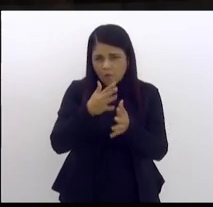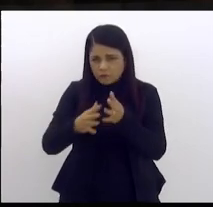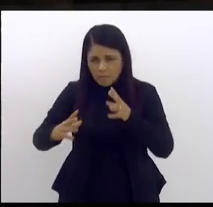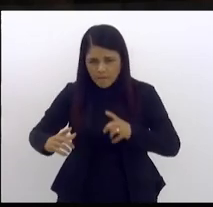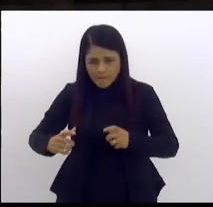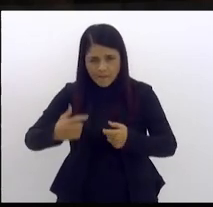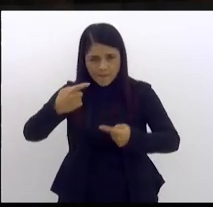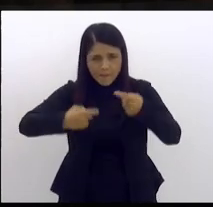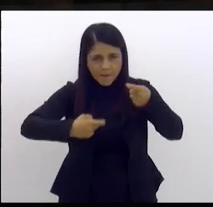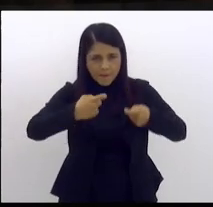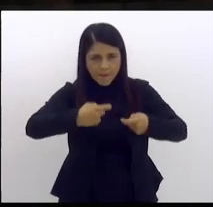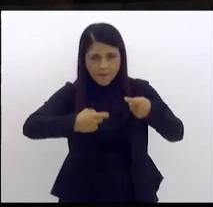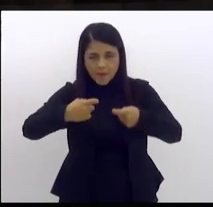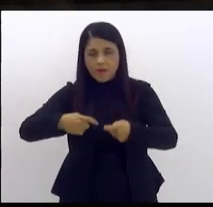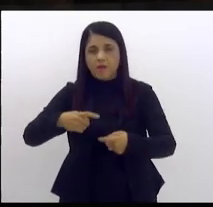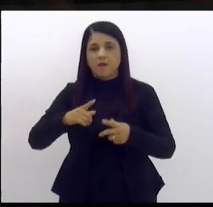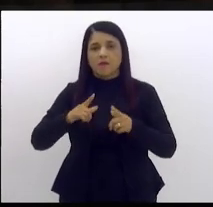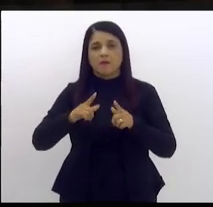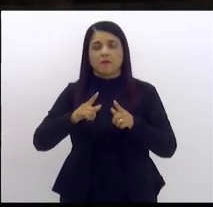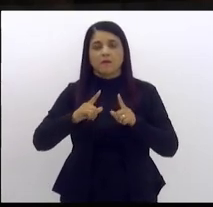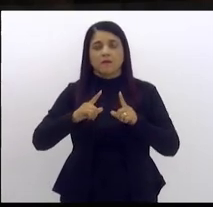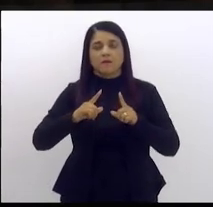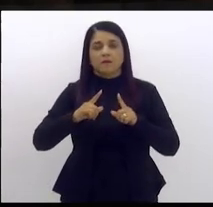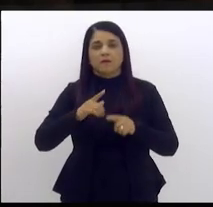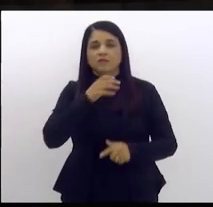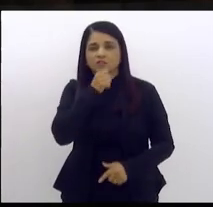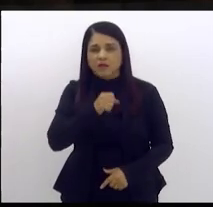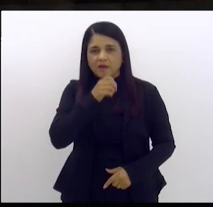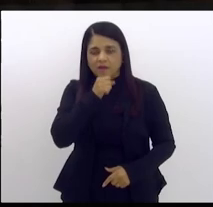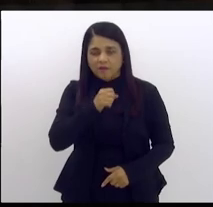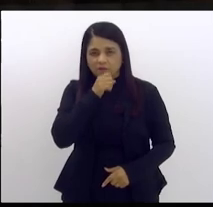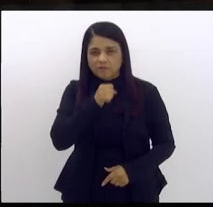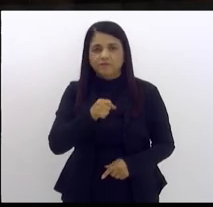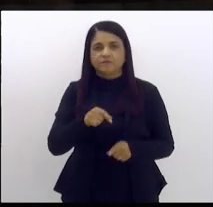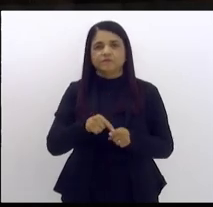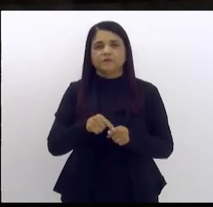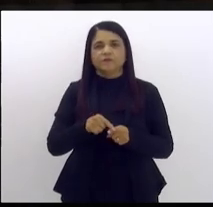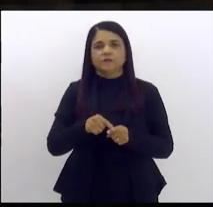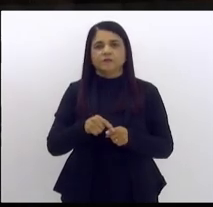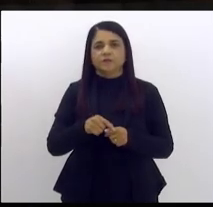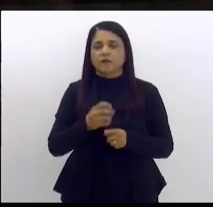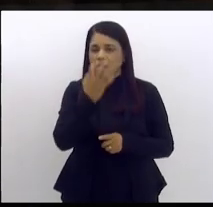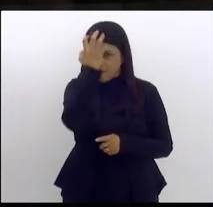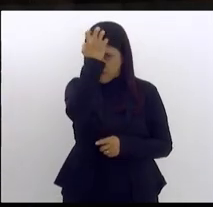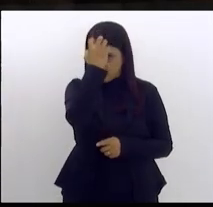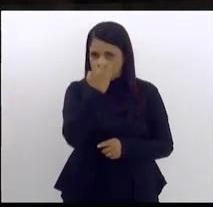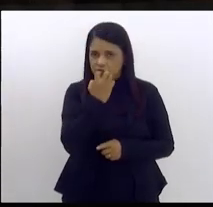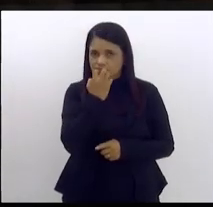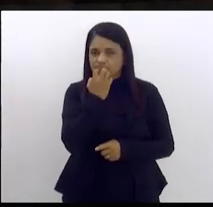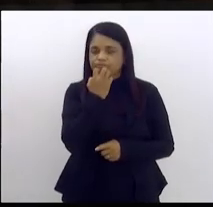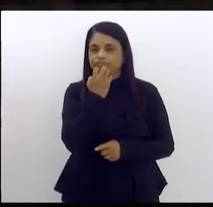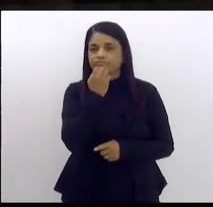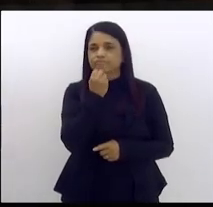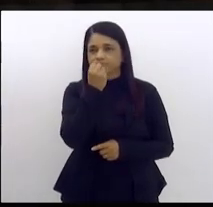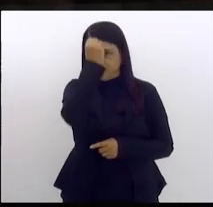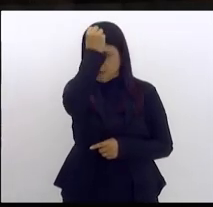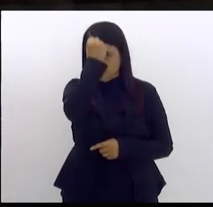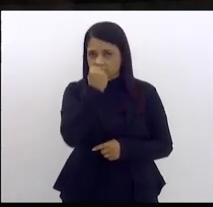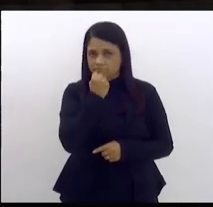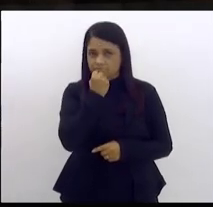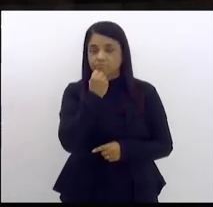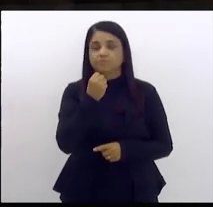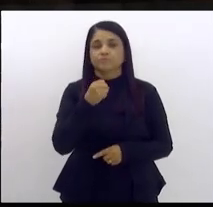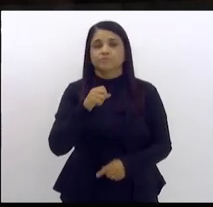Israel né e os terroristas do ramaz milhares já morreram eu eu tinha eu